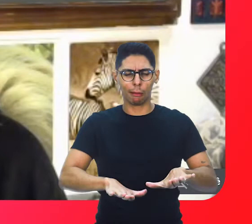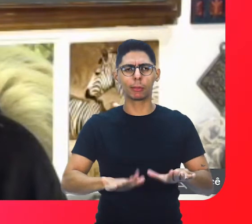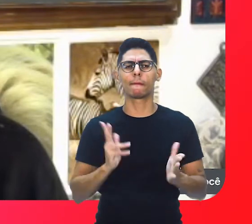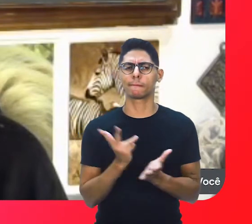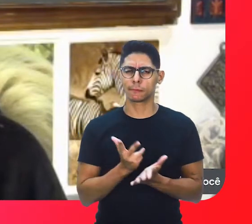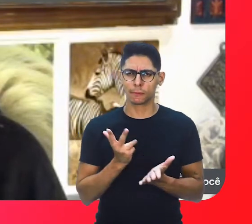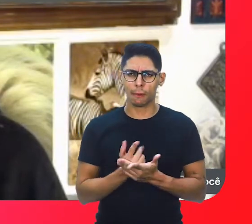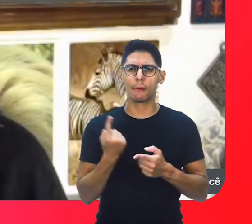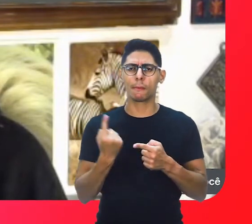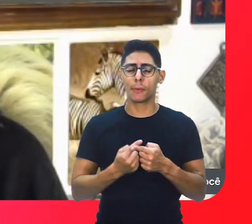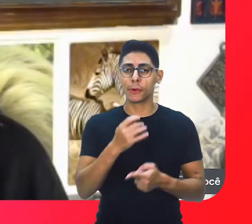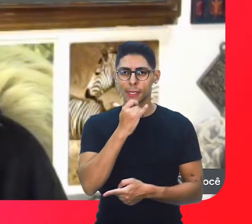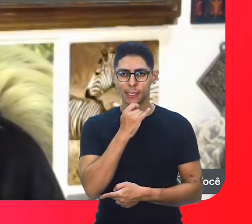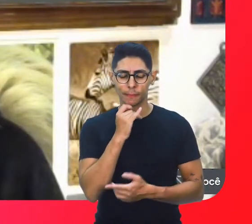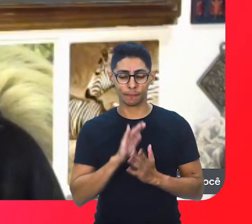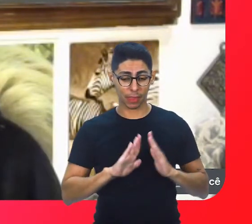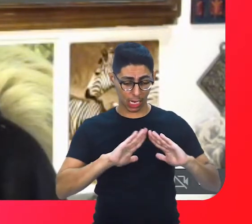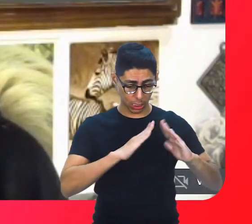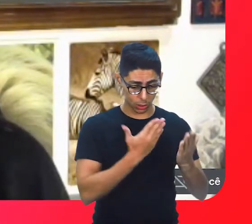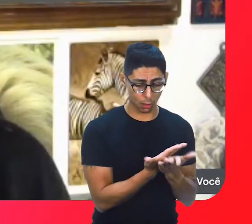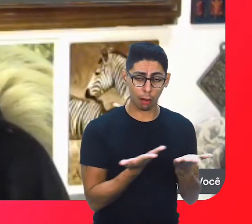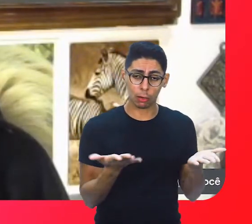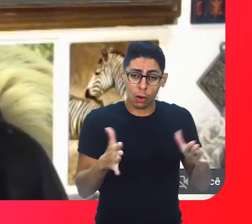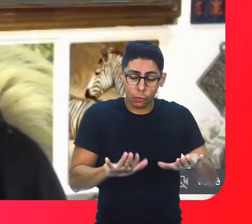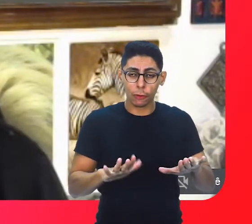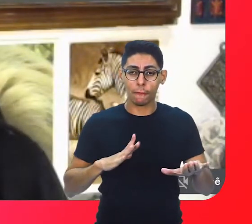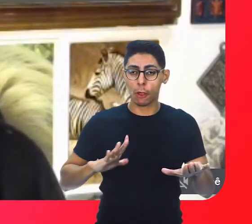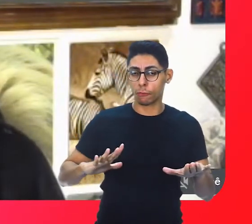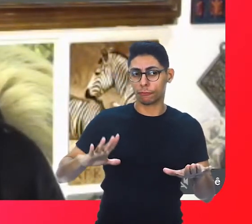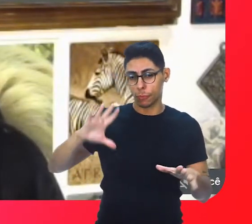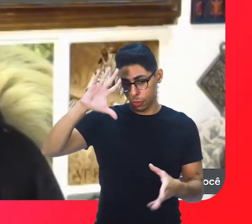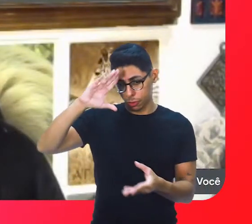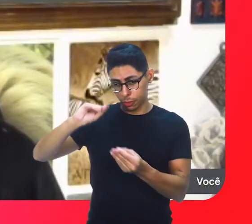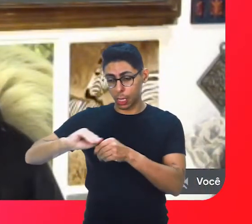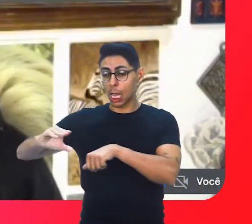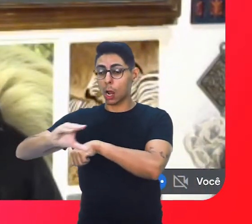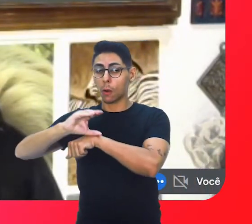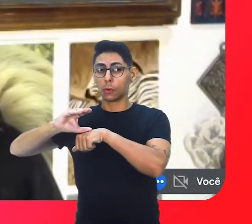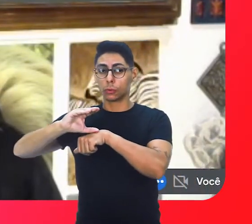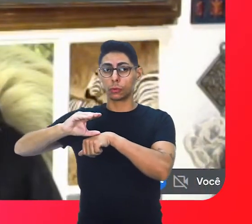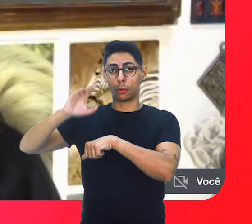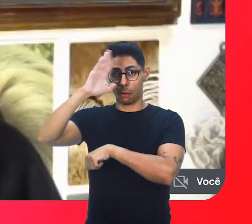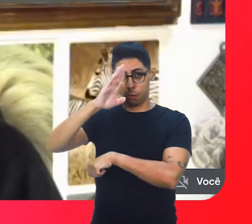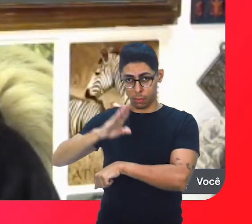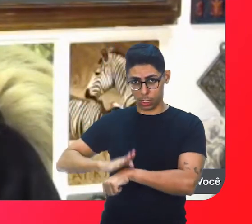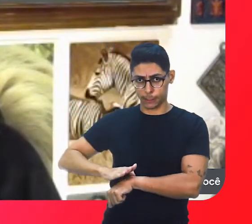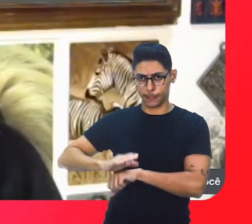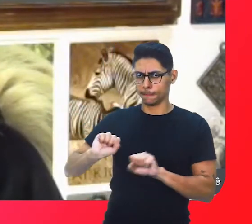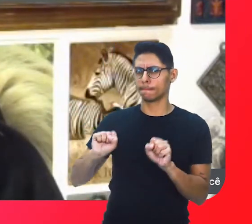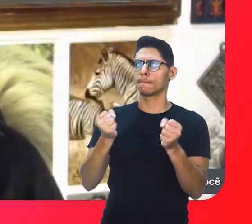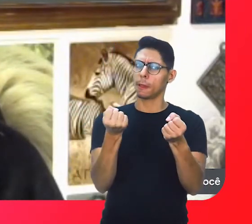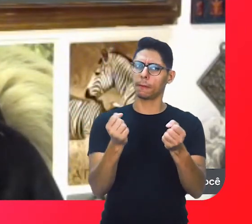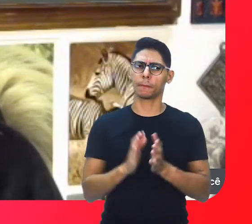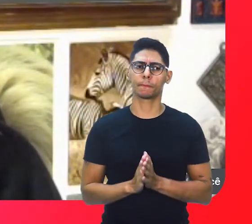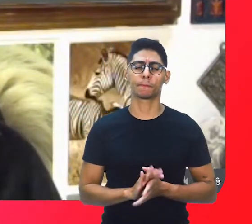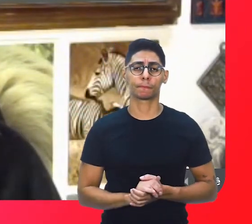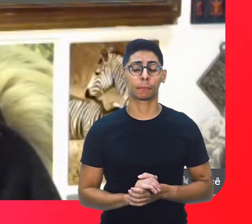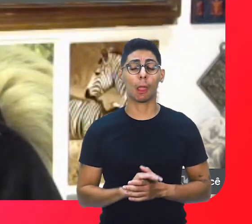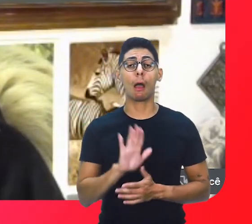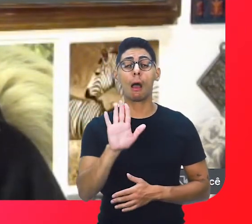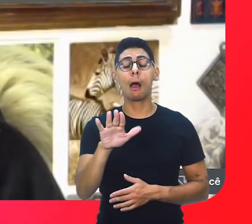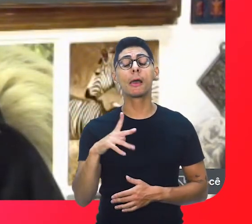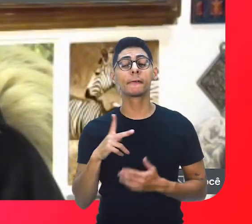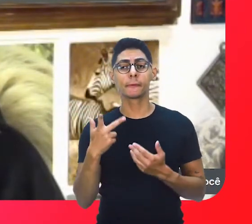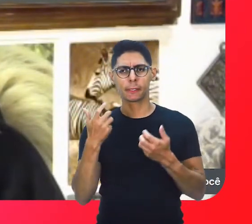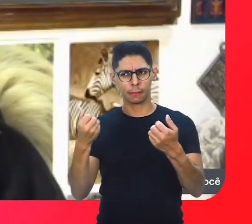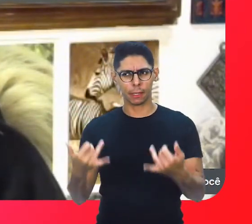é essa escola inclusiva que eu entendo que a Constituição do meu Brasil defende. A propósito, Antônio, eu queria até te falar,